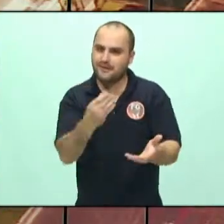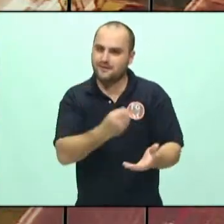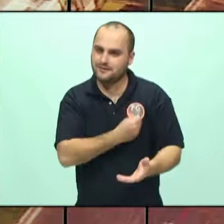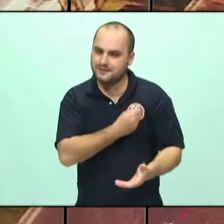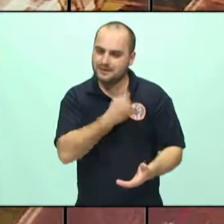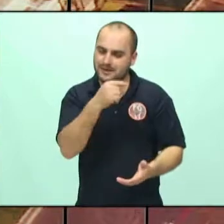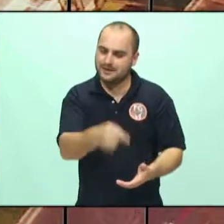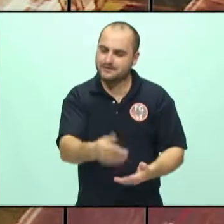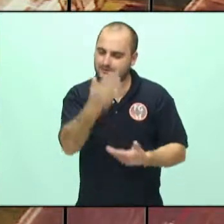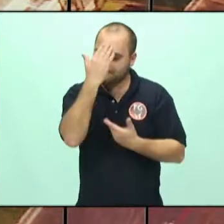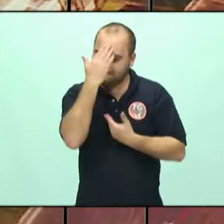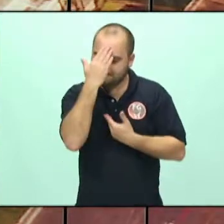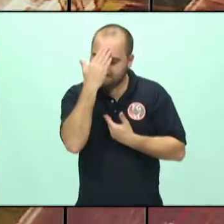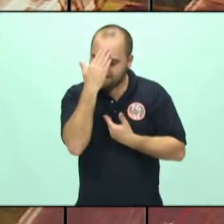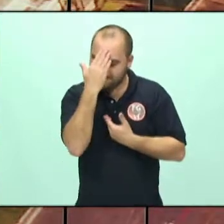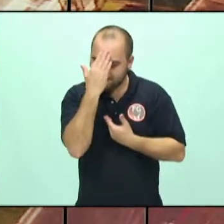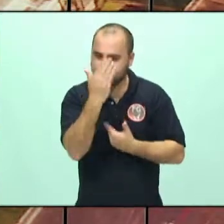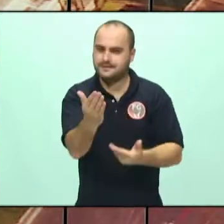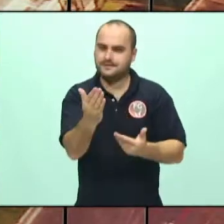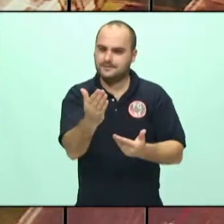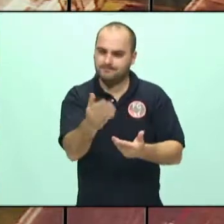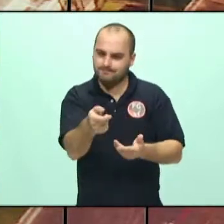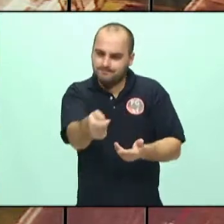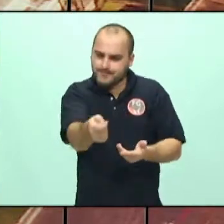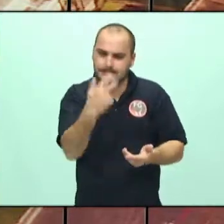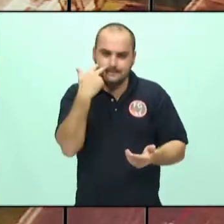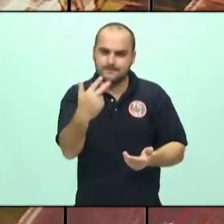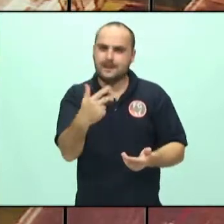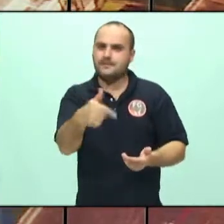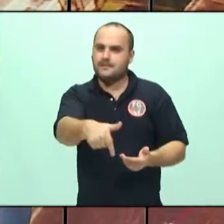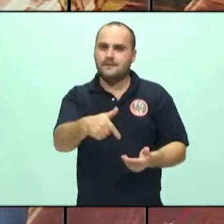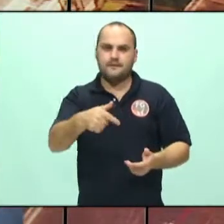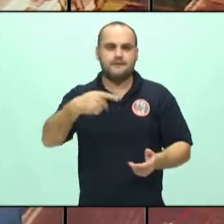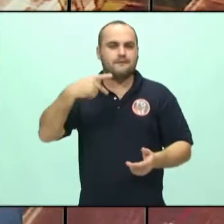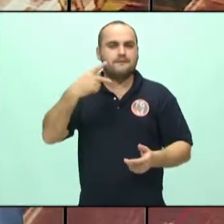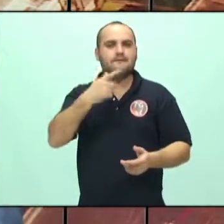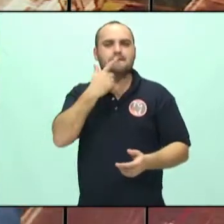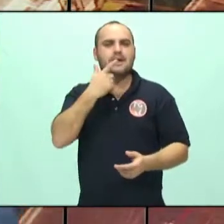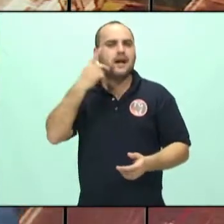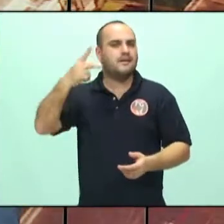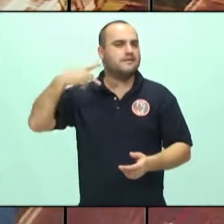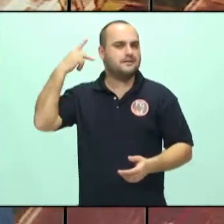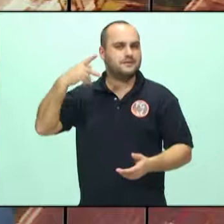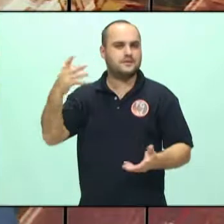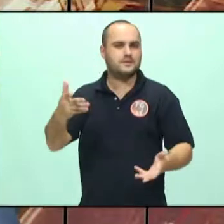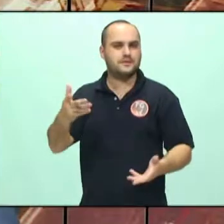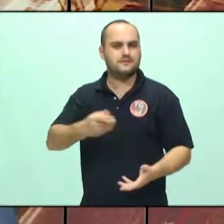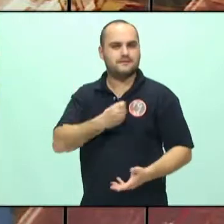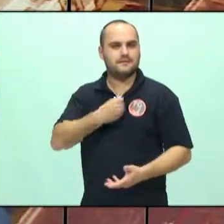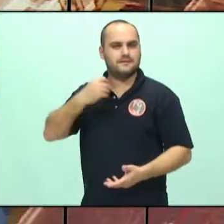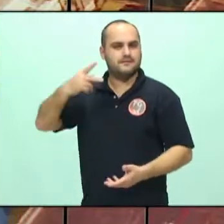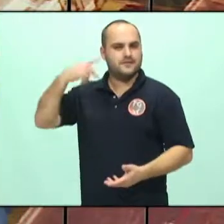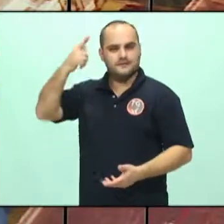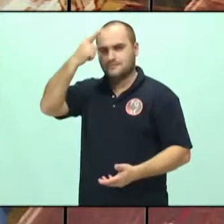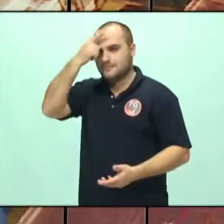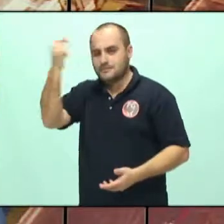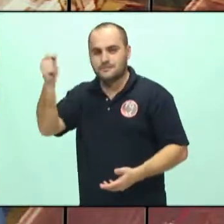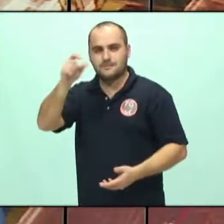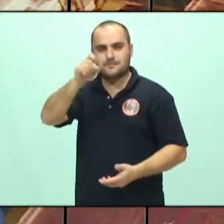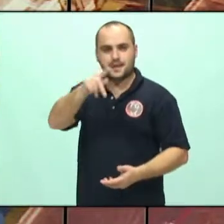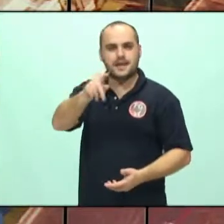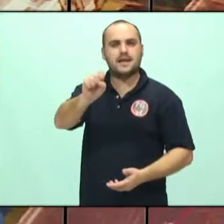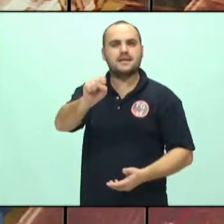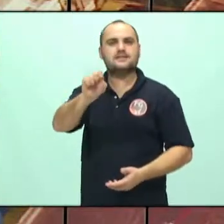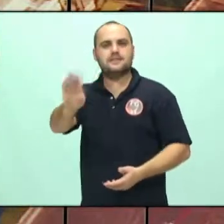Muito obrigado pela sintonia com o programa Fala Vereador de hoje, a presença do vereador Rubens Angioletti, do